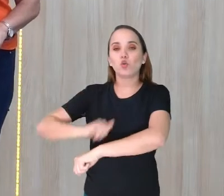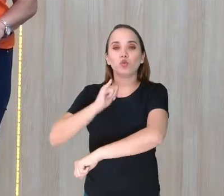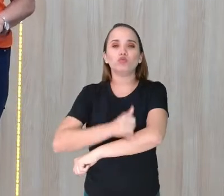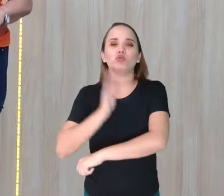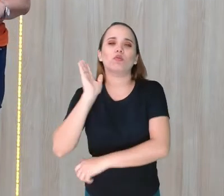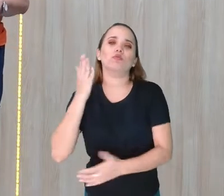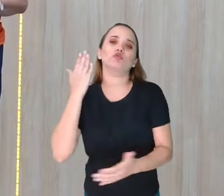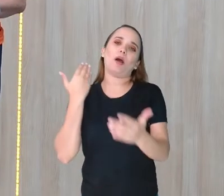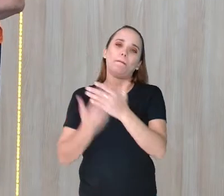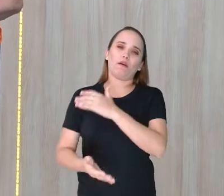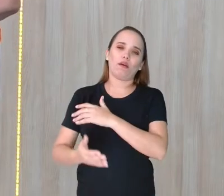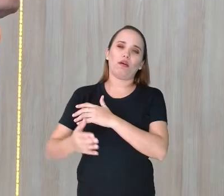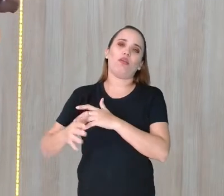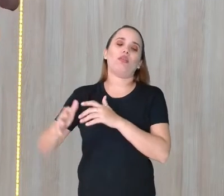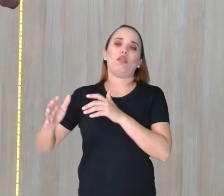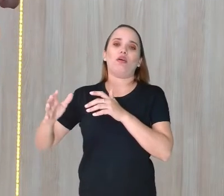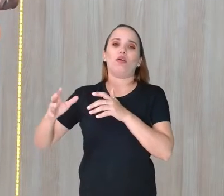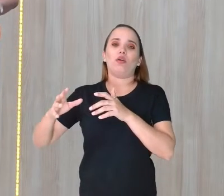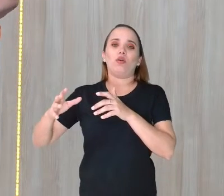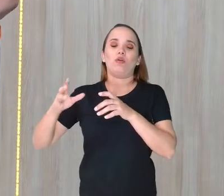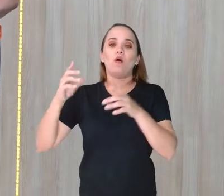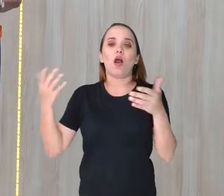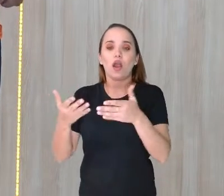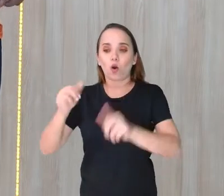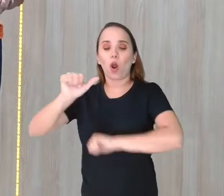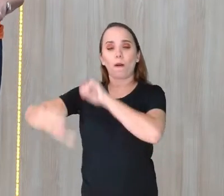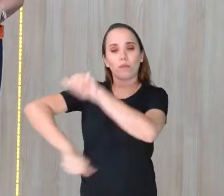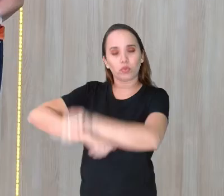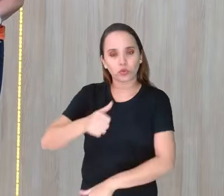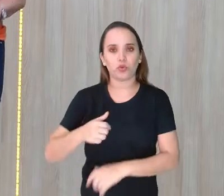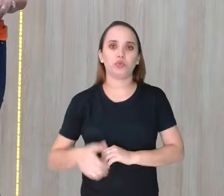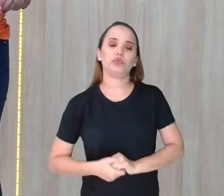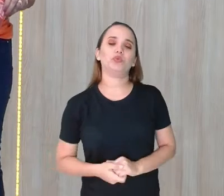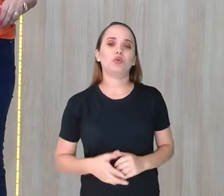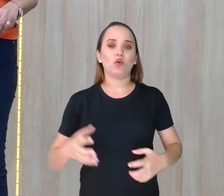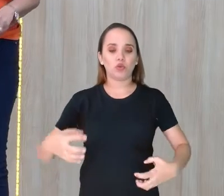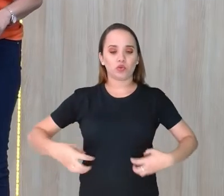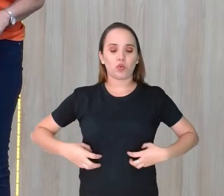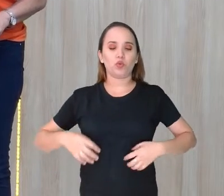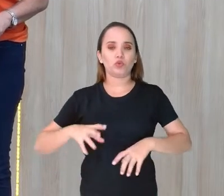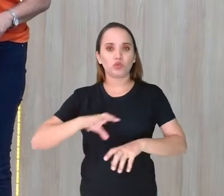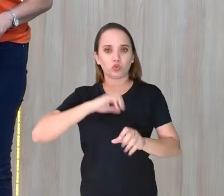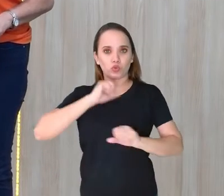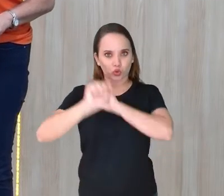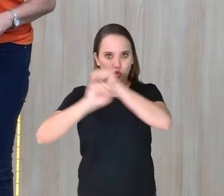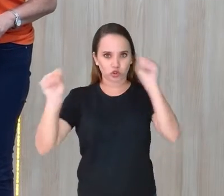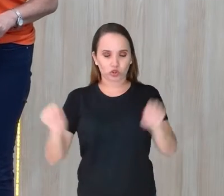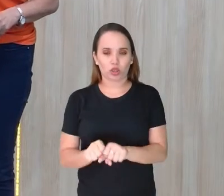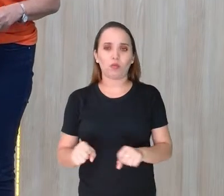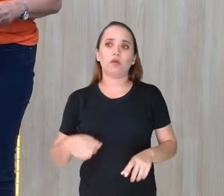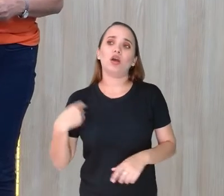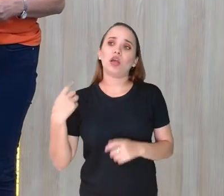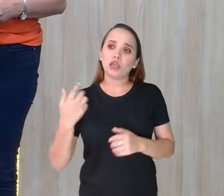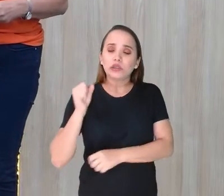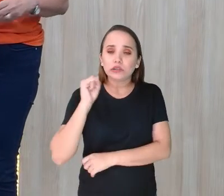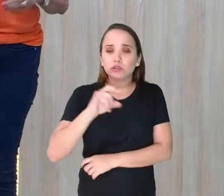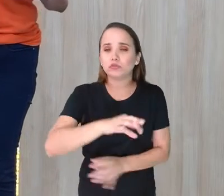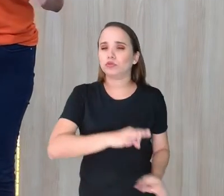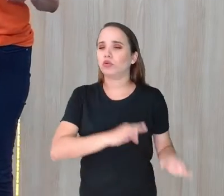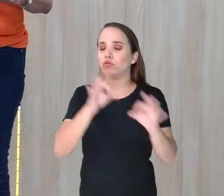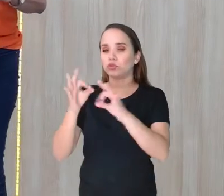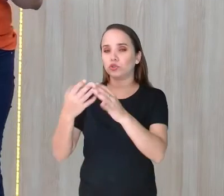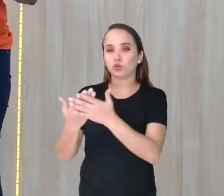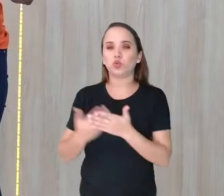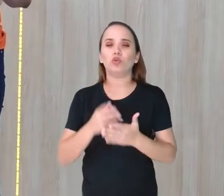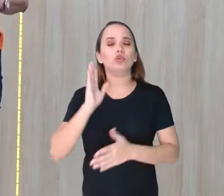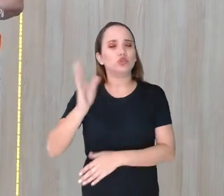mês passado sobre a proteção animal. Nós frisamos muito o sapo, né? Que ele é um grande predador do meio ambiente, se